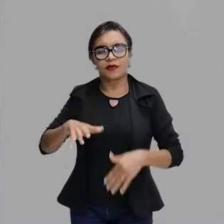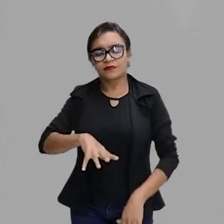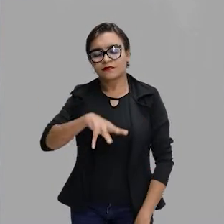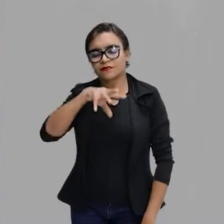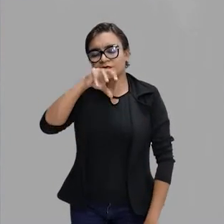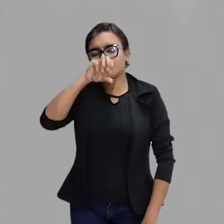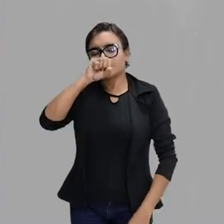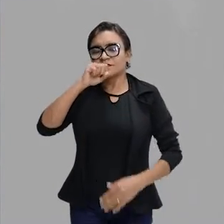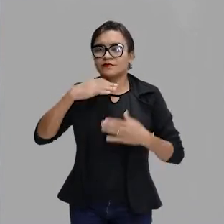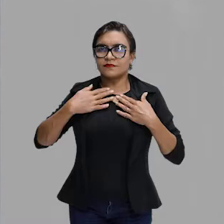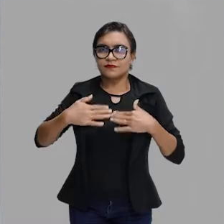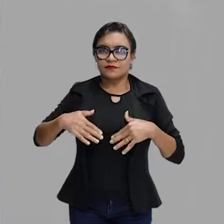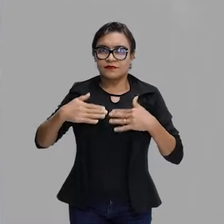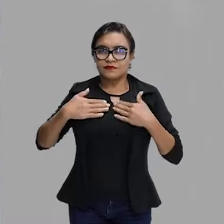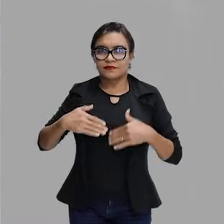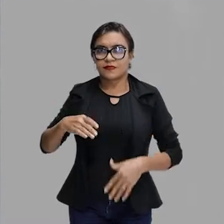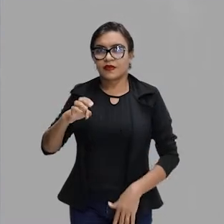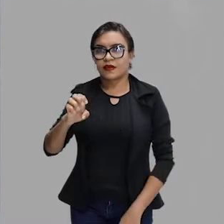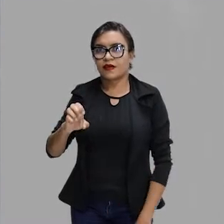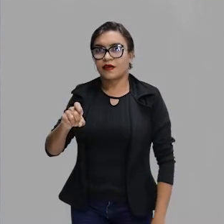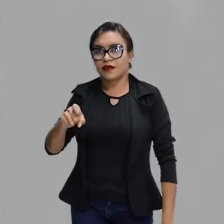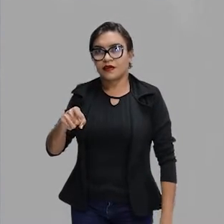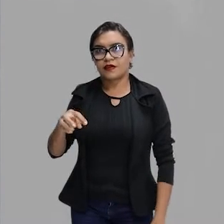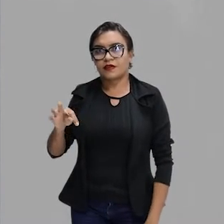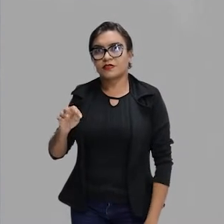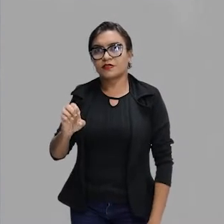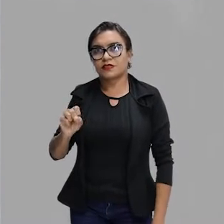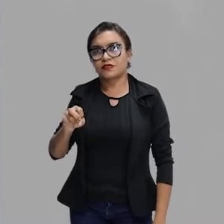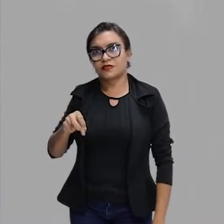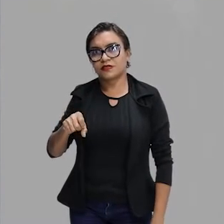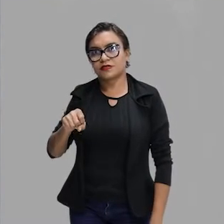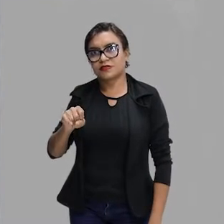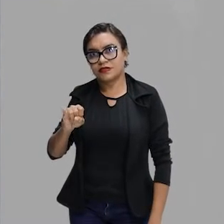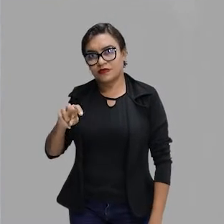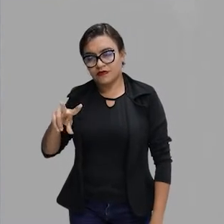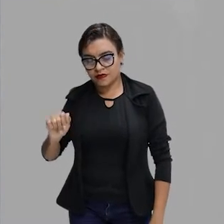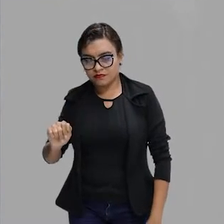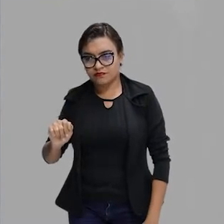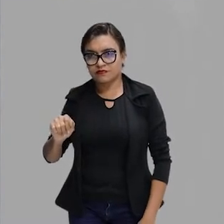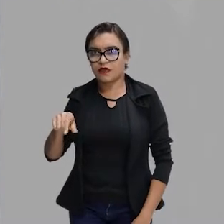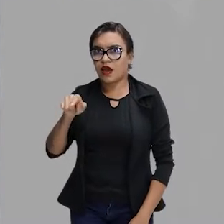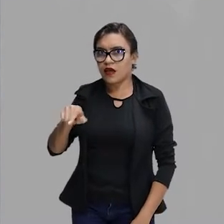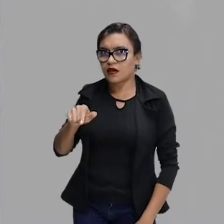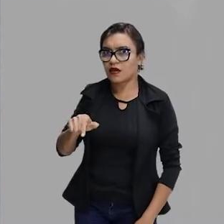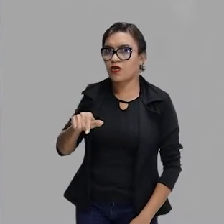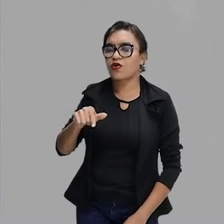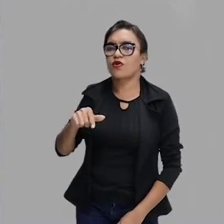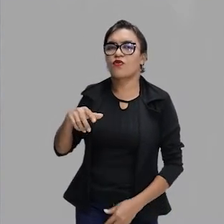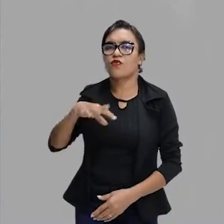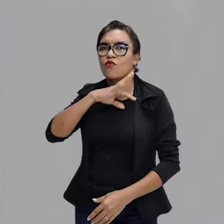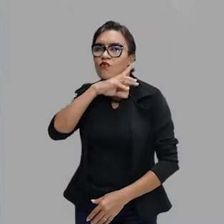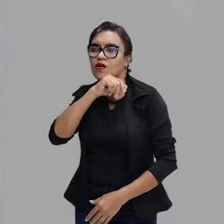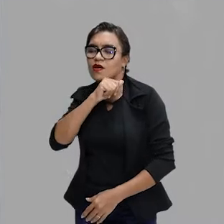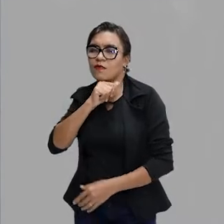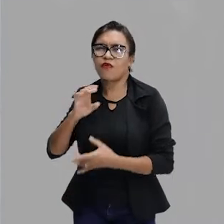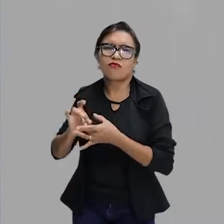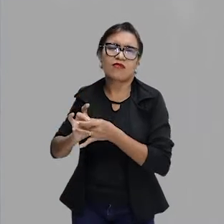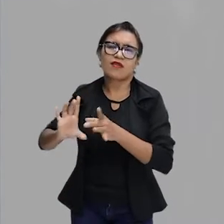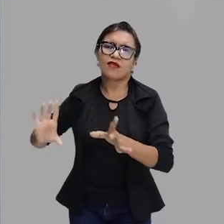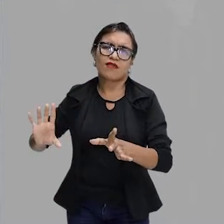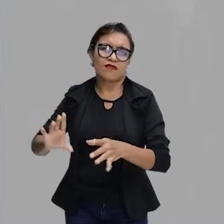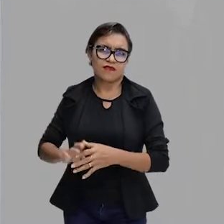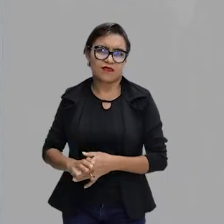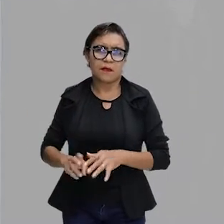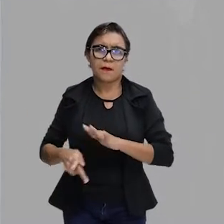Respirou, vamos lá. Extensivo, o próprio nome já diz. O animal é criado solto, extensão. É, de certa forma, uma pecuária que acontece muito aqui no